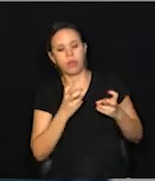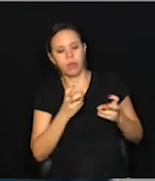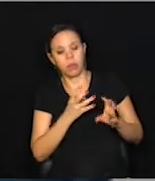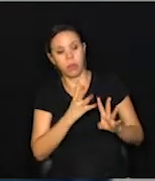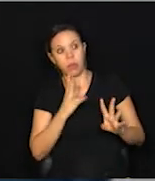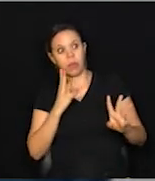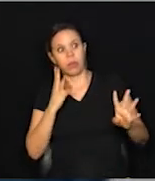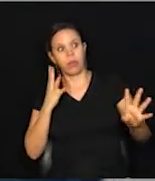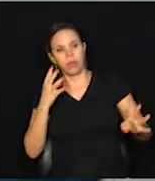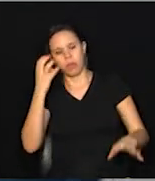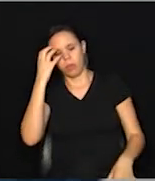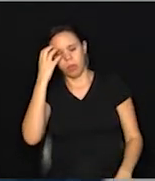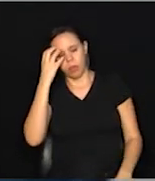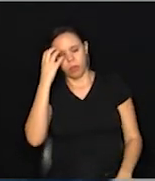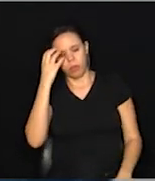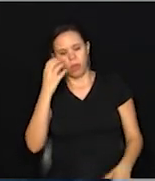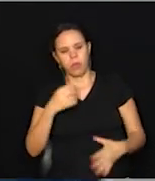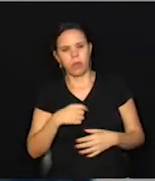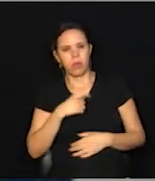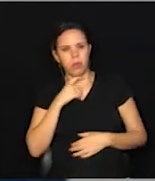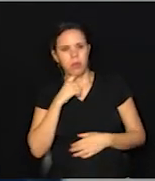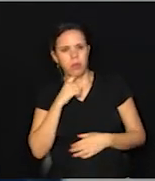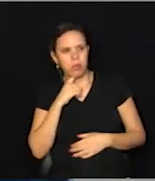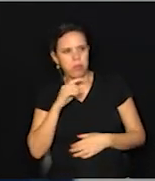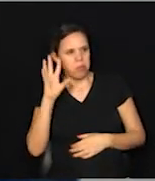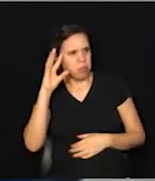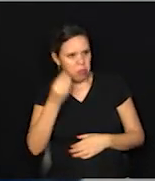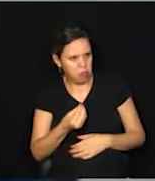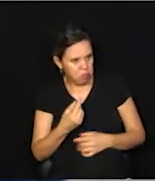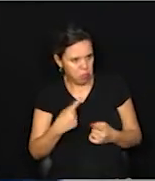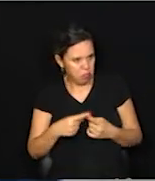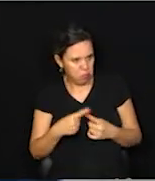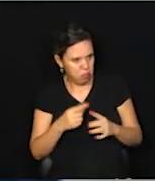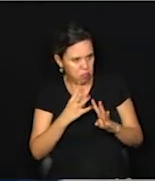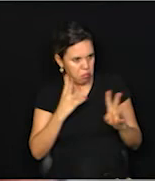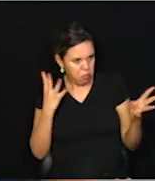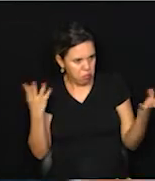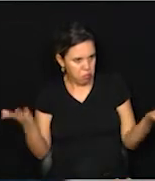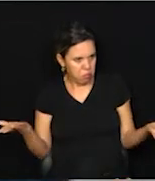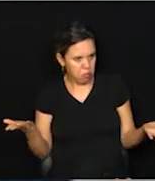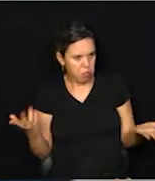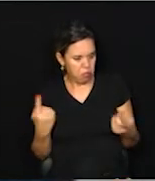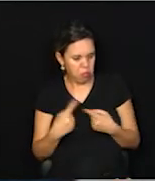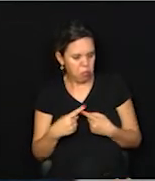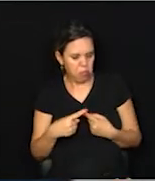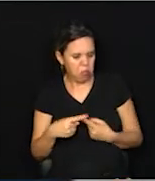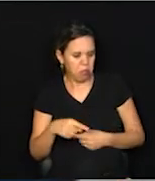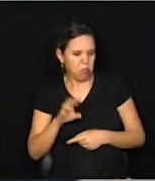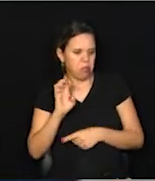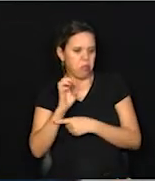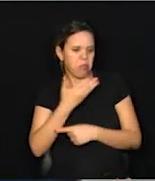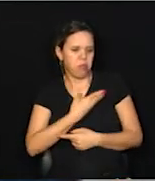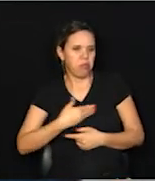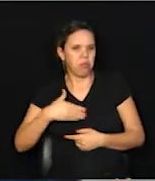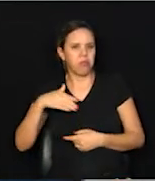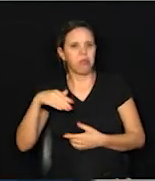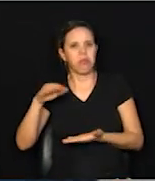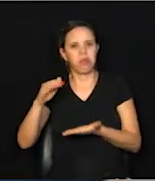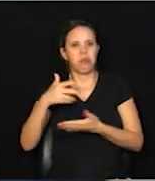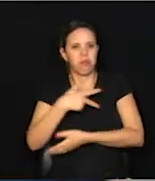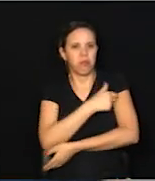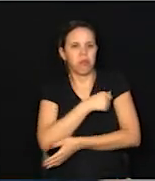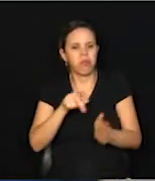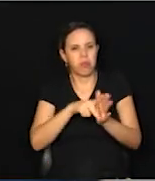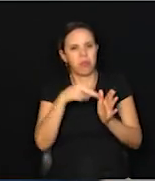fila lá no Taquaral e ninguém estava entendendo o porquê da fila, porque o governo do estado mandou vacinas específicas